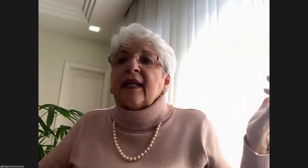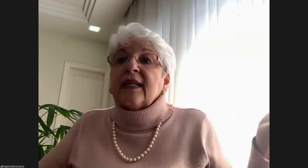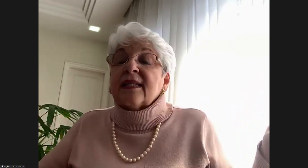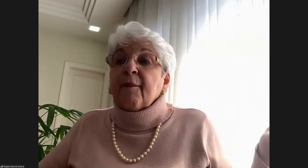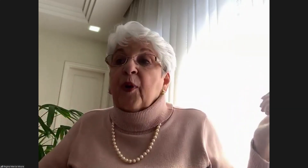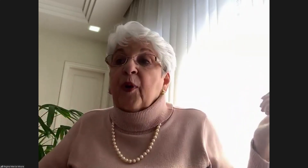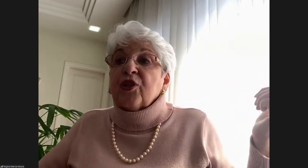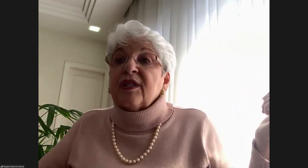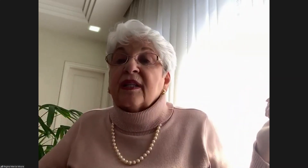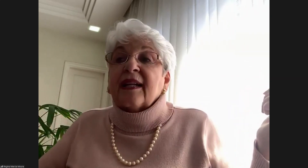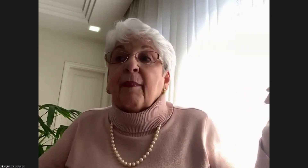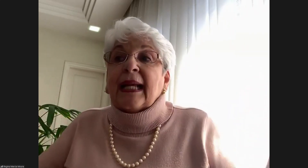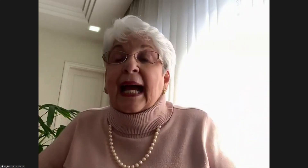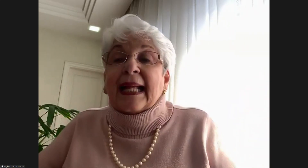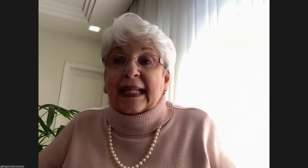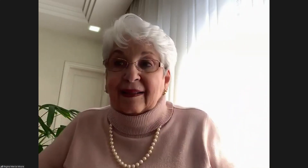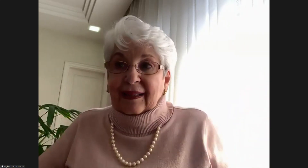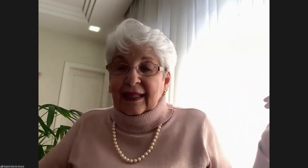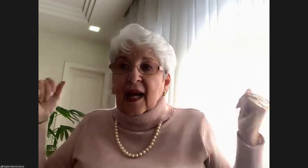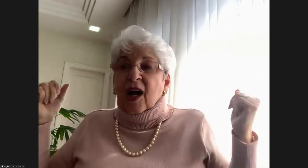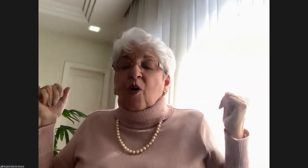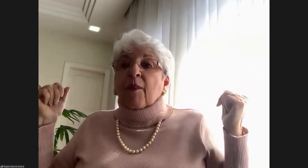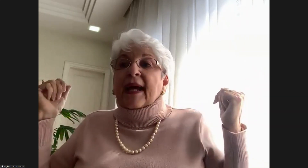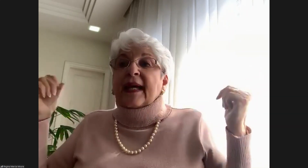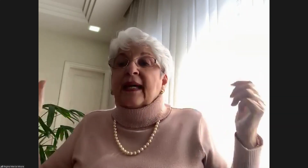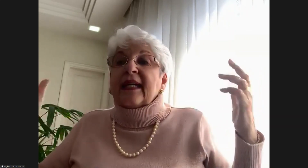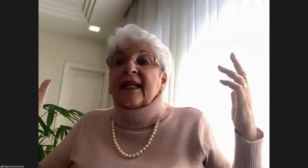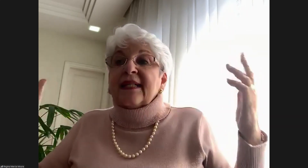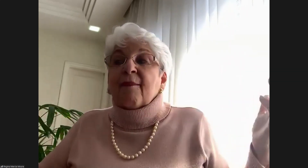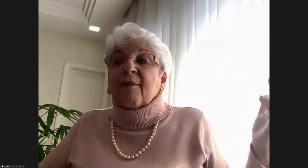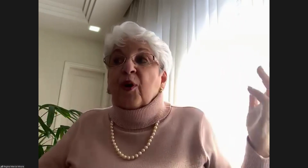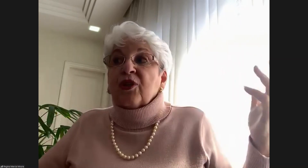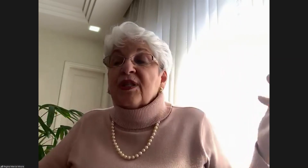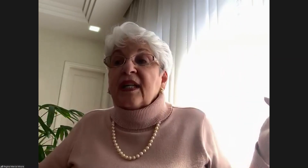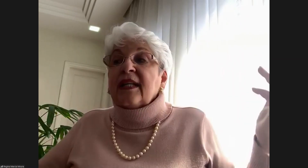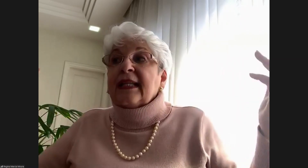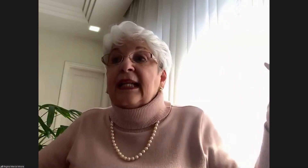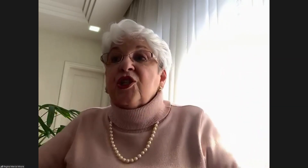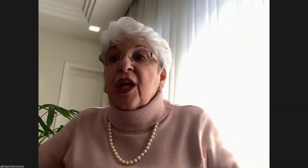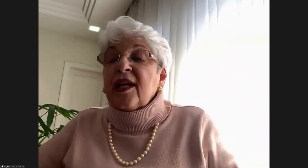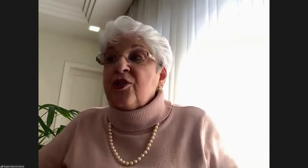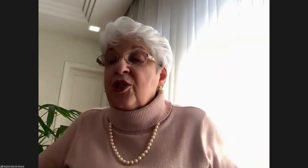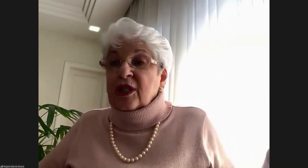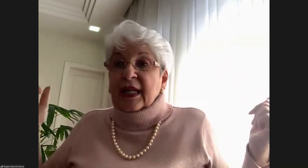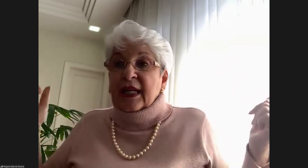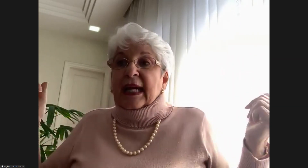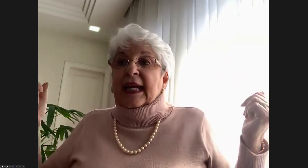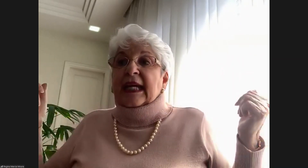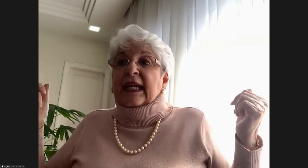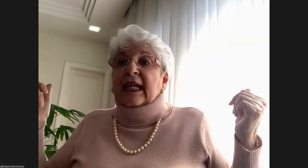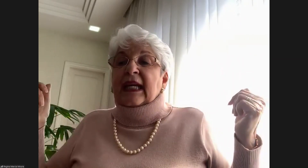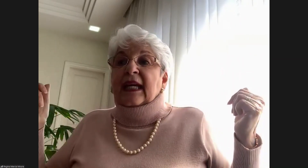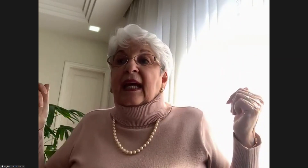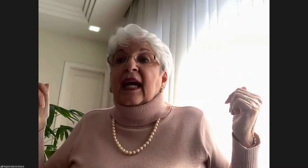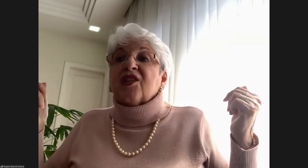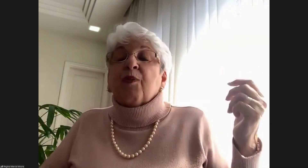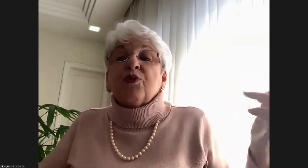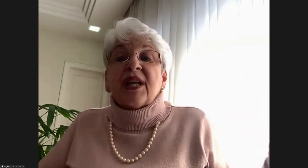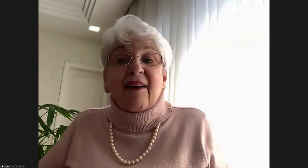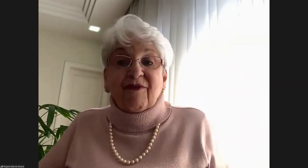a criança pode ser trabalhada, como é que a criança pode ser inteligente